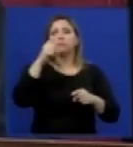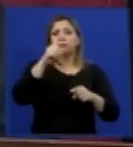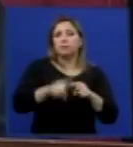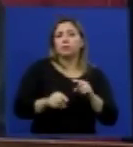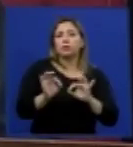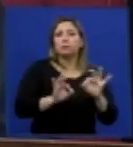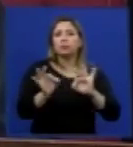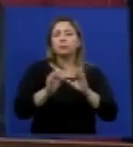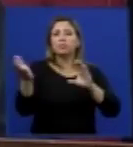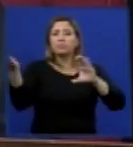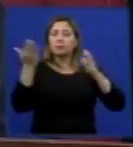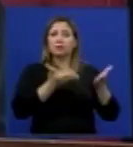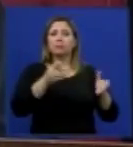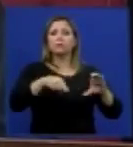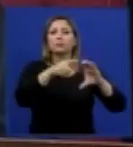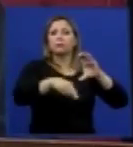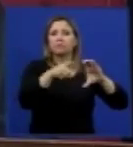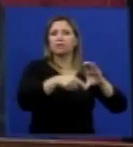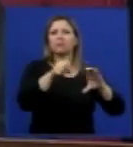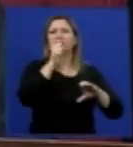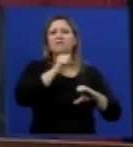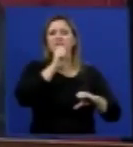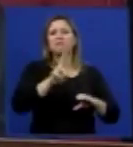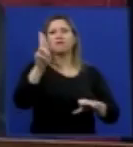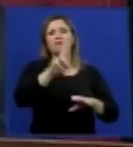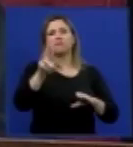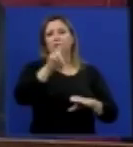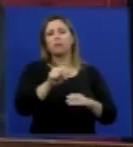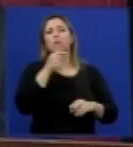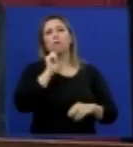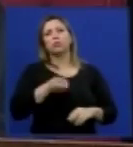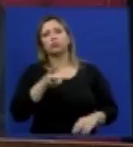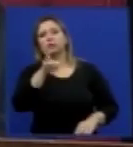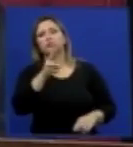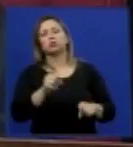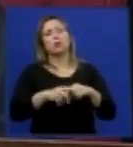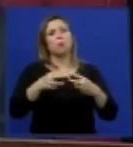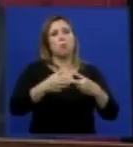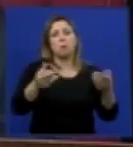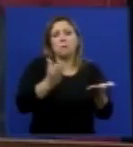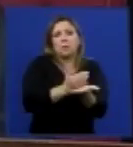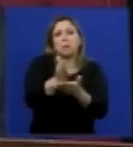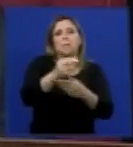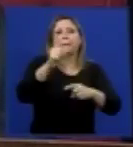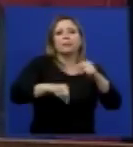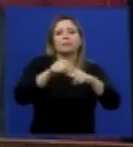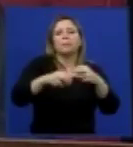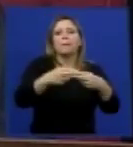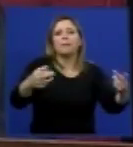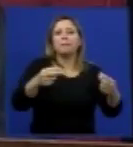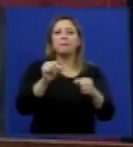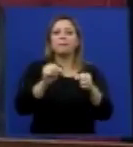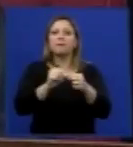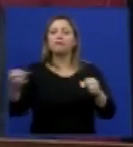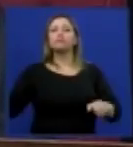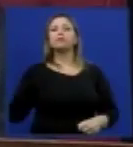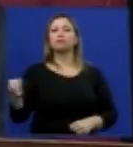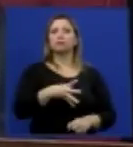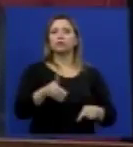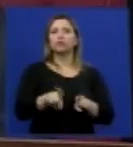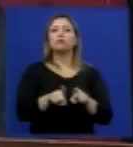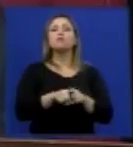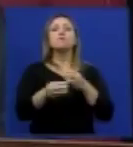de pneumáticos recauchutados e usados, seja como bem de consumo, seja como matéria-prima, classificados na posição tal